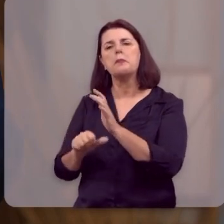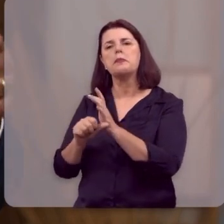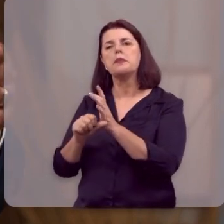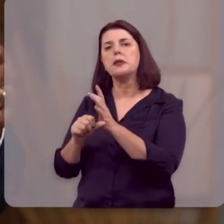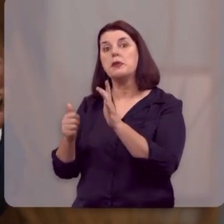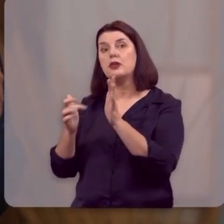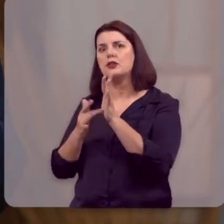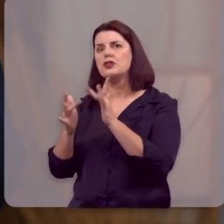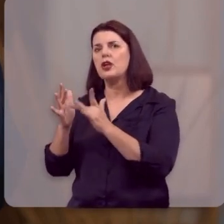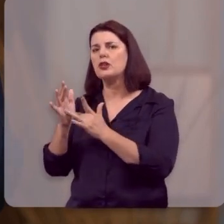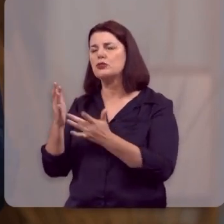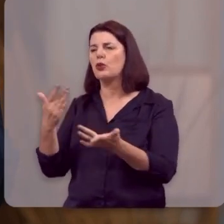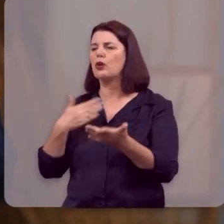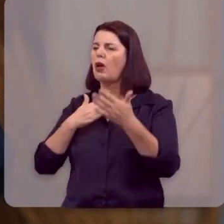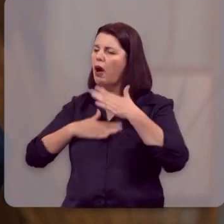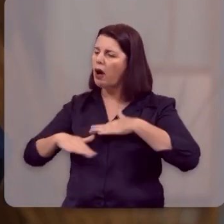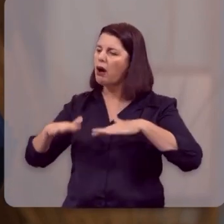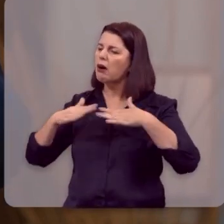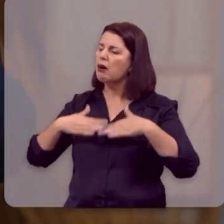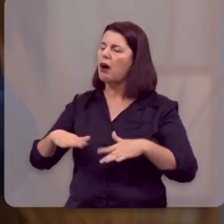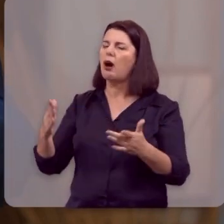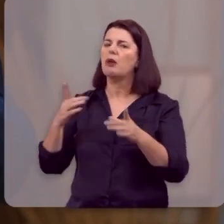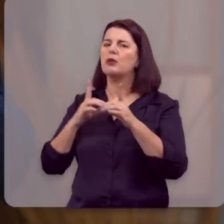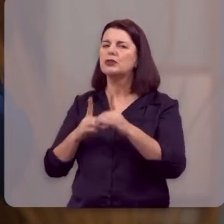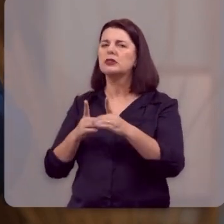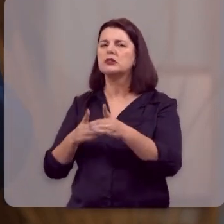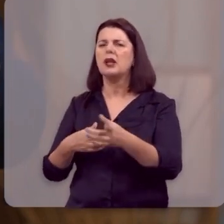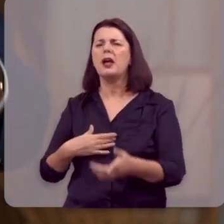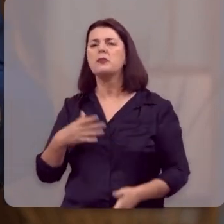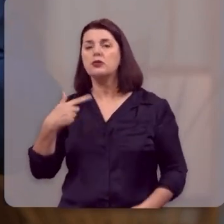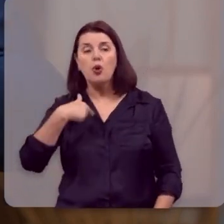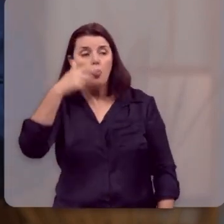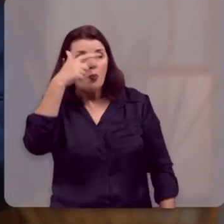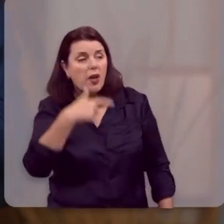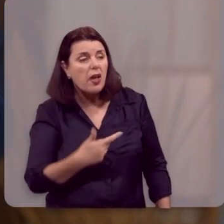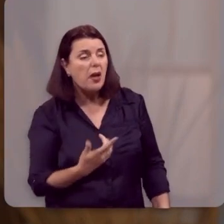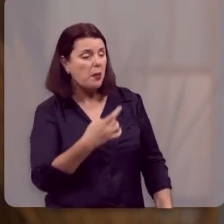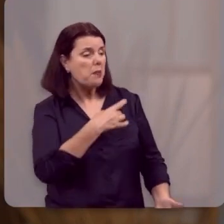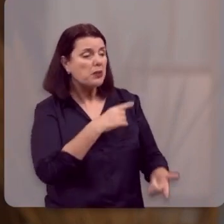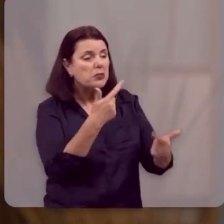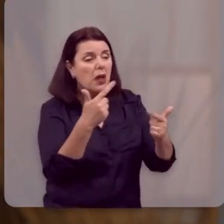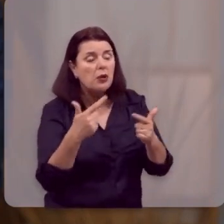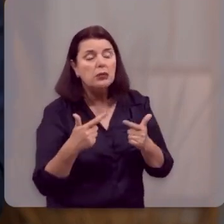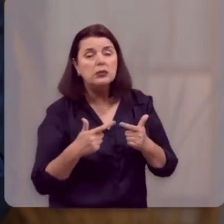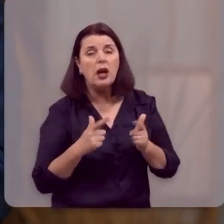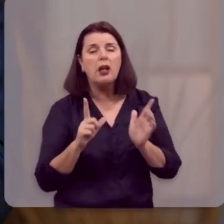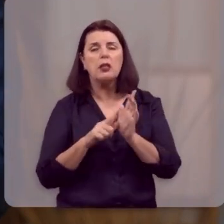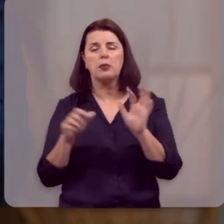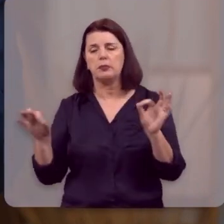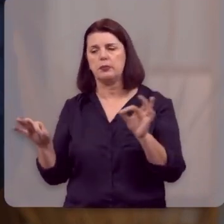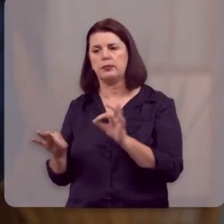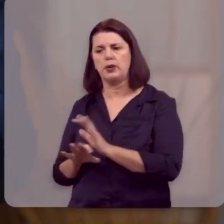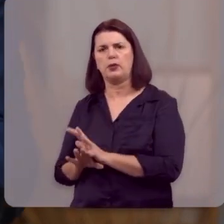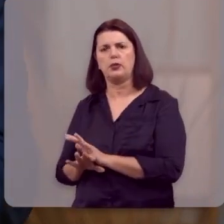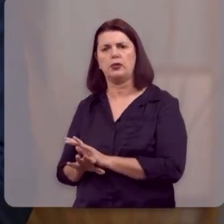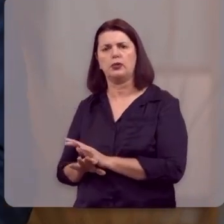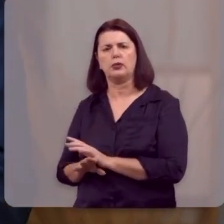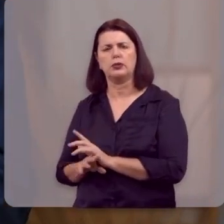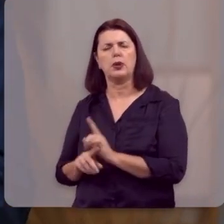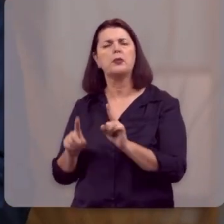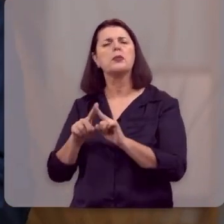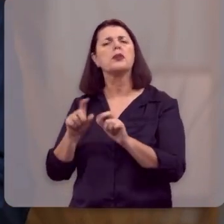os discípulos: sou eu, não tenham medo, tenham bom ânimo, para depois acalmar a tempestade. Por que Jesus